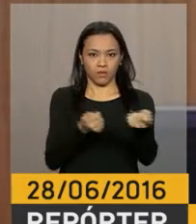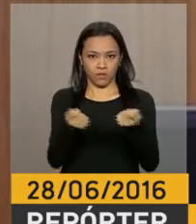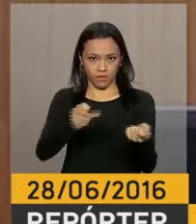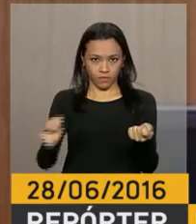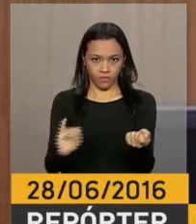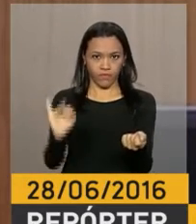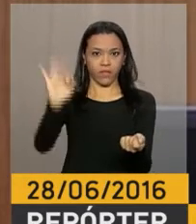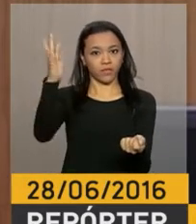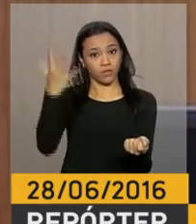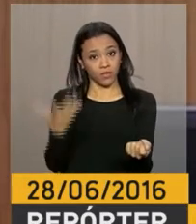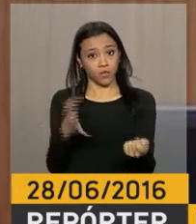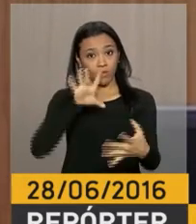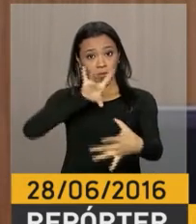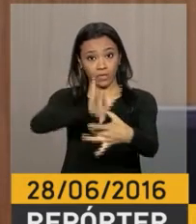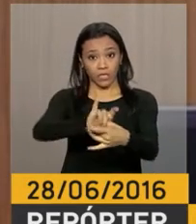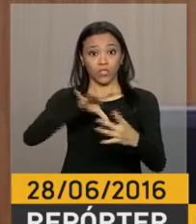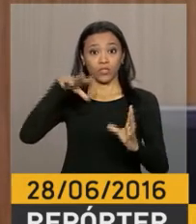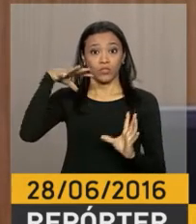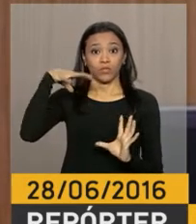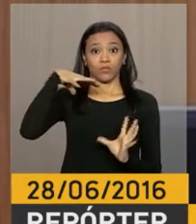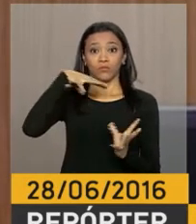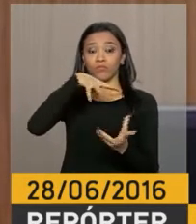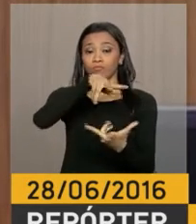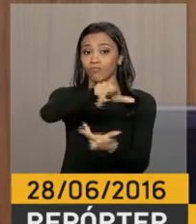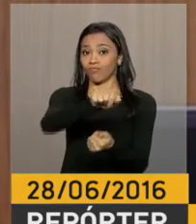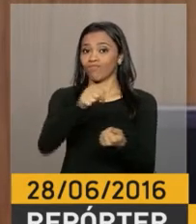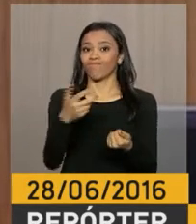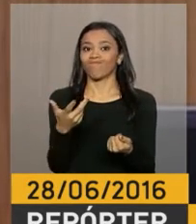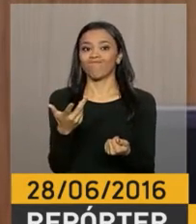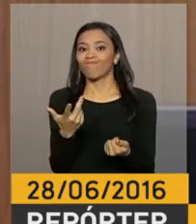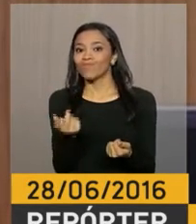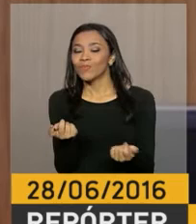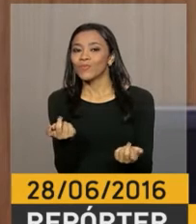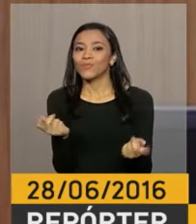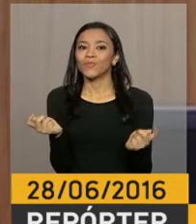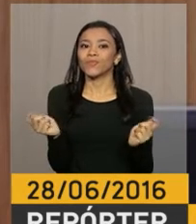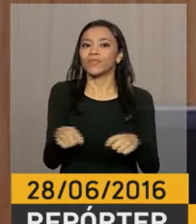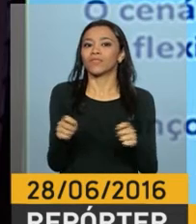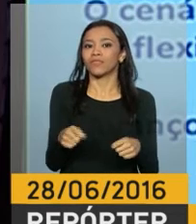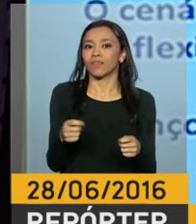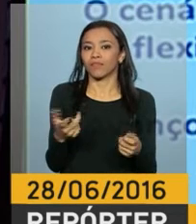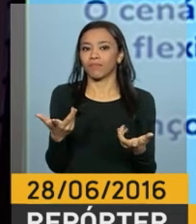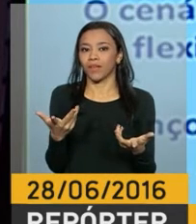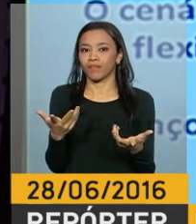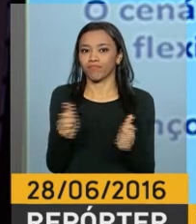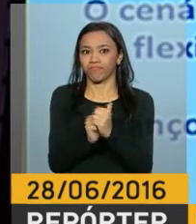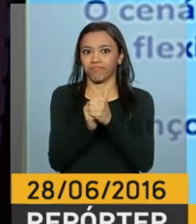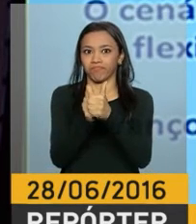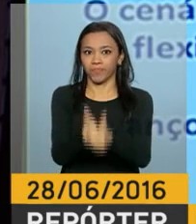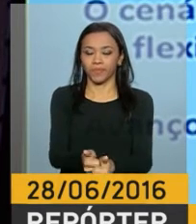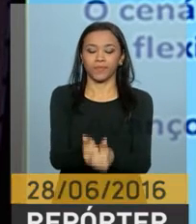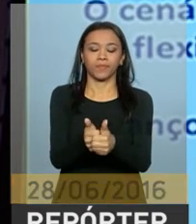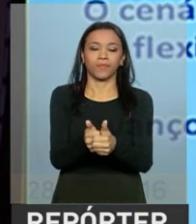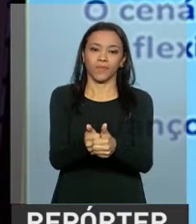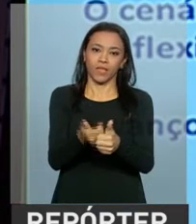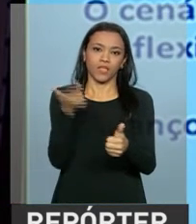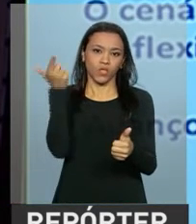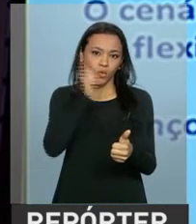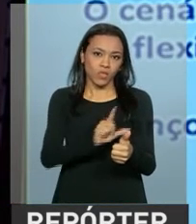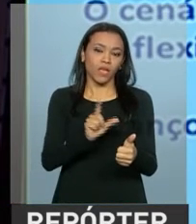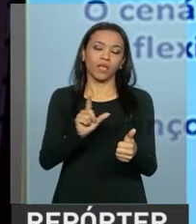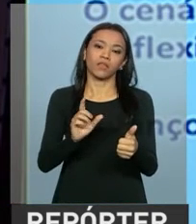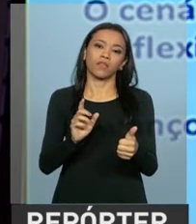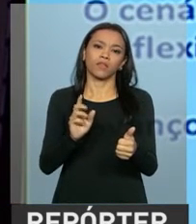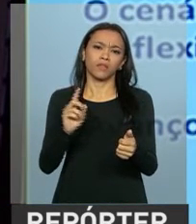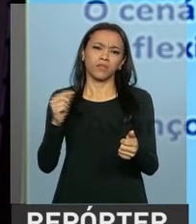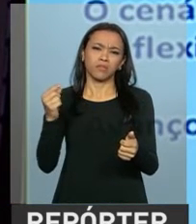cenário central, portanto, não permite trabalhar com a hipótese de flexibilização das condições monetárias e que avanços no combate à